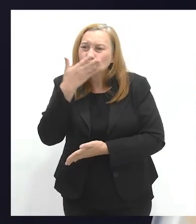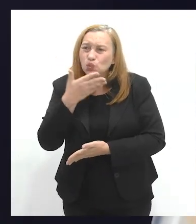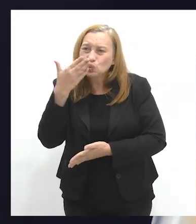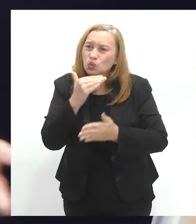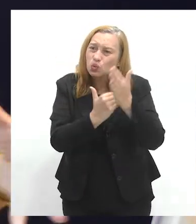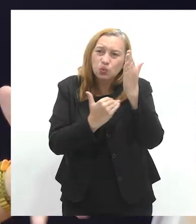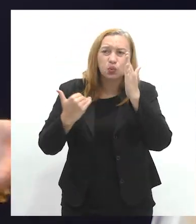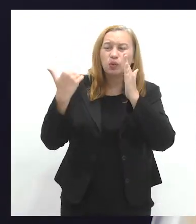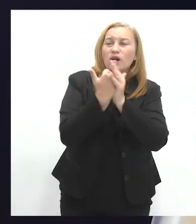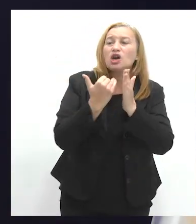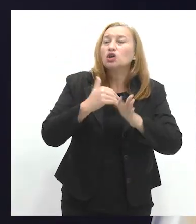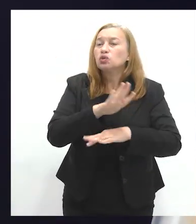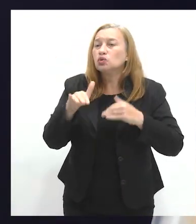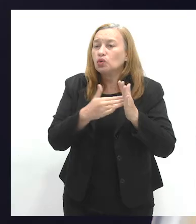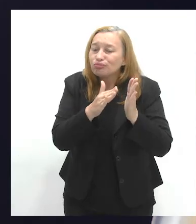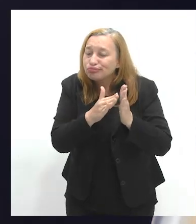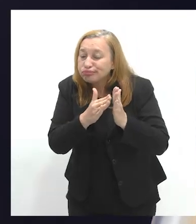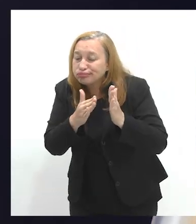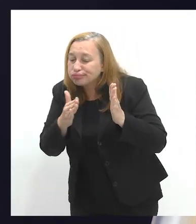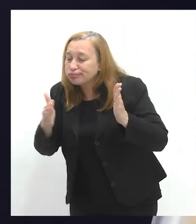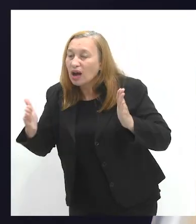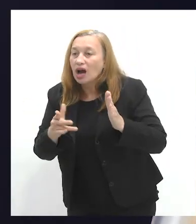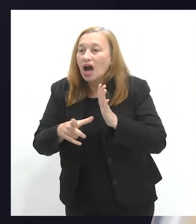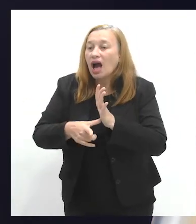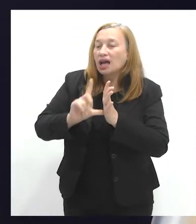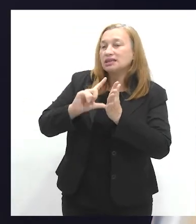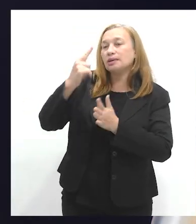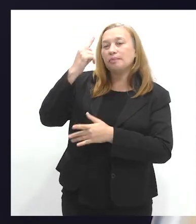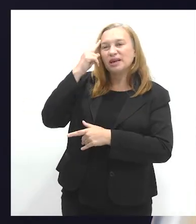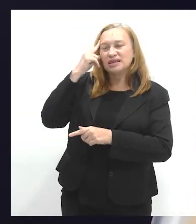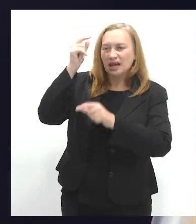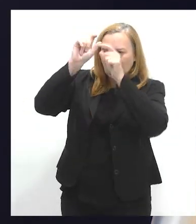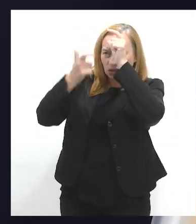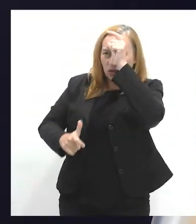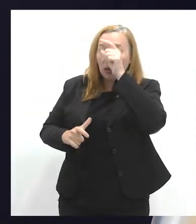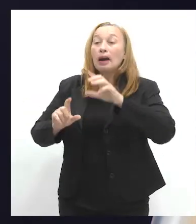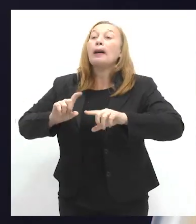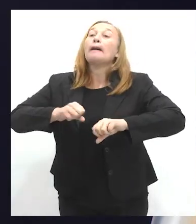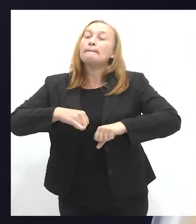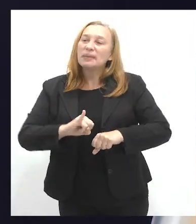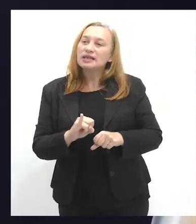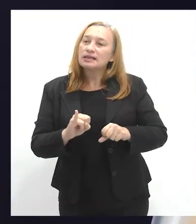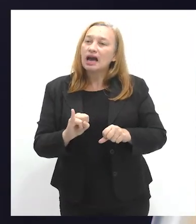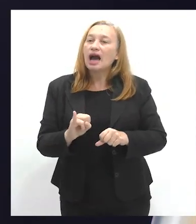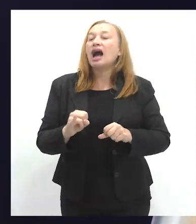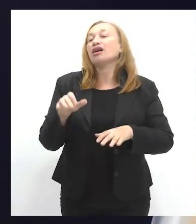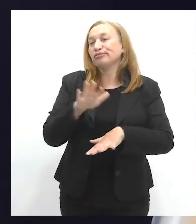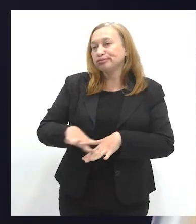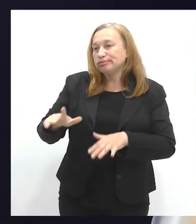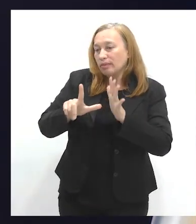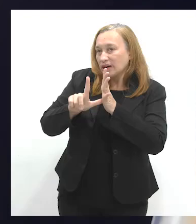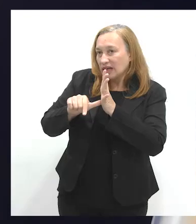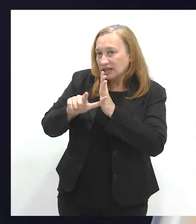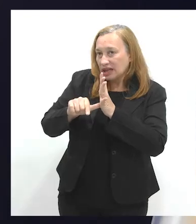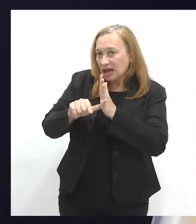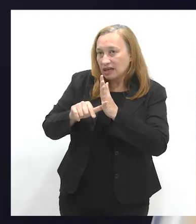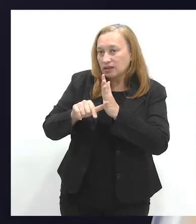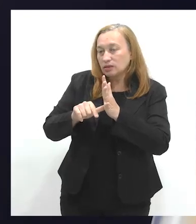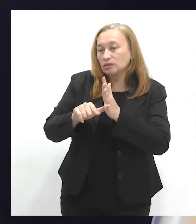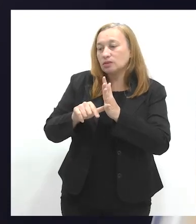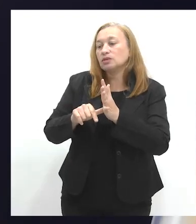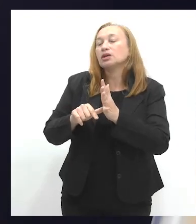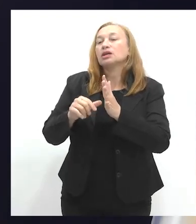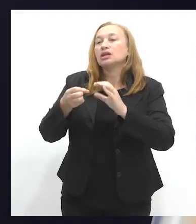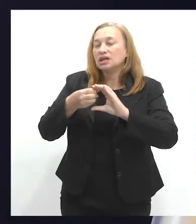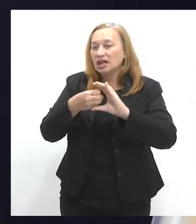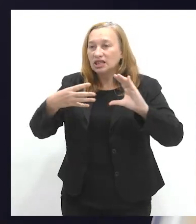um processo antes da gente pensar em um transtorno. Claro que se a criança ela apresenta ali atrasos, critérios